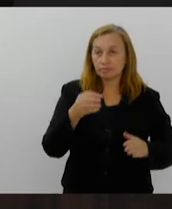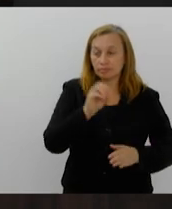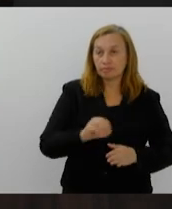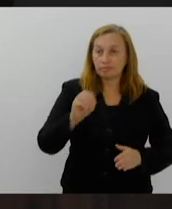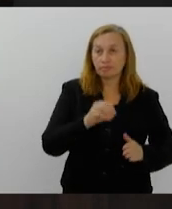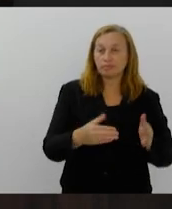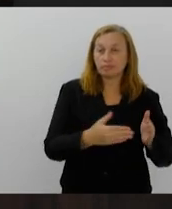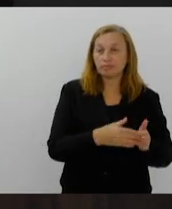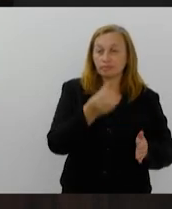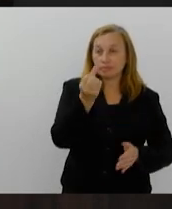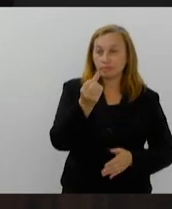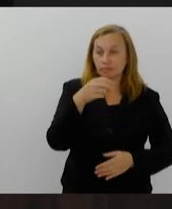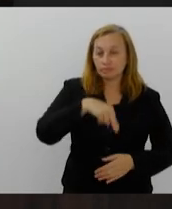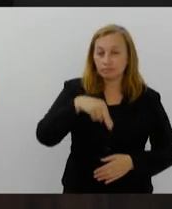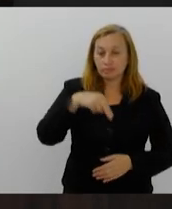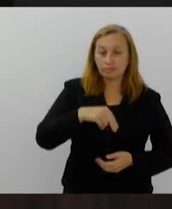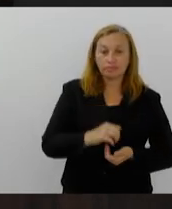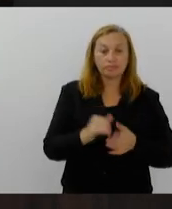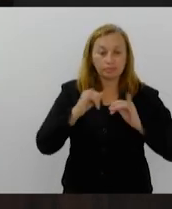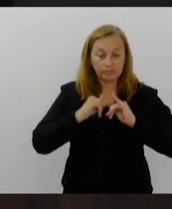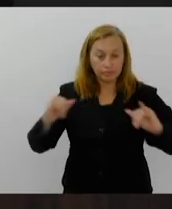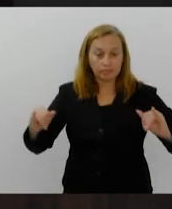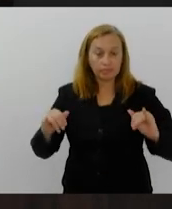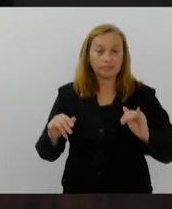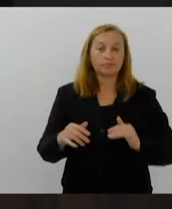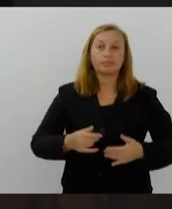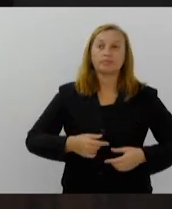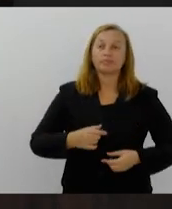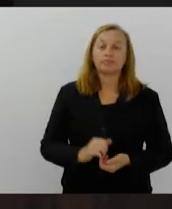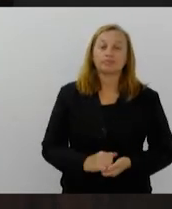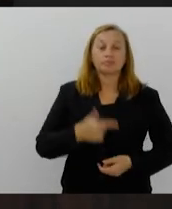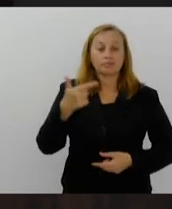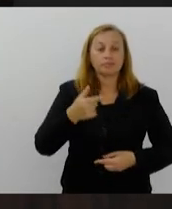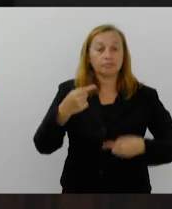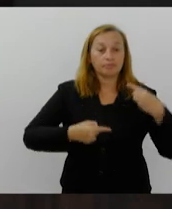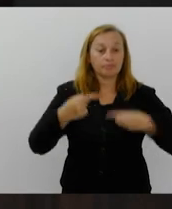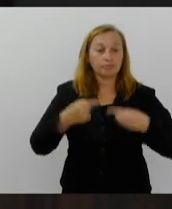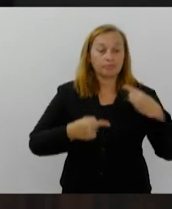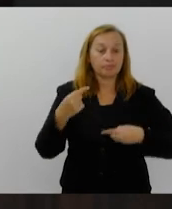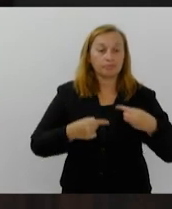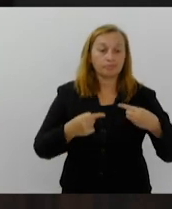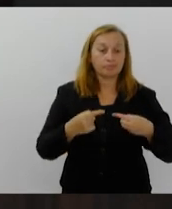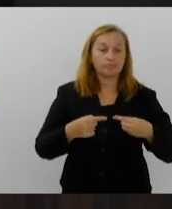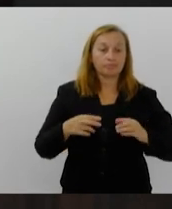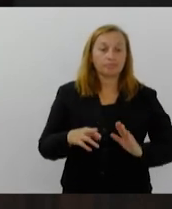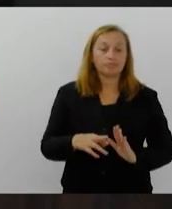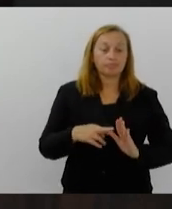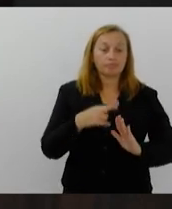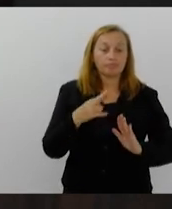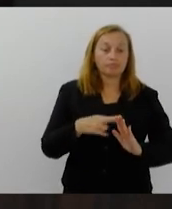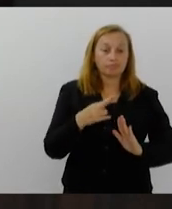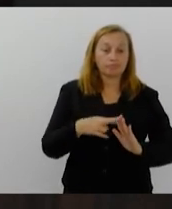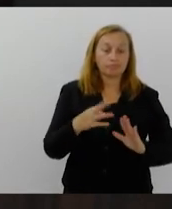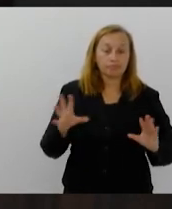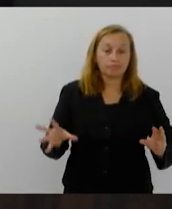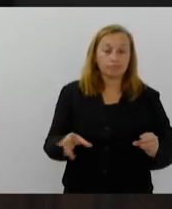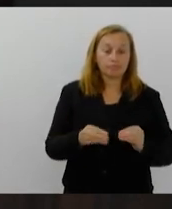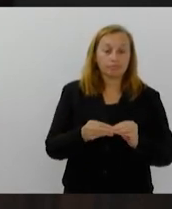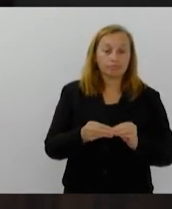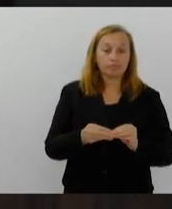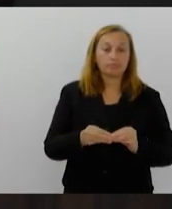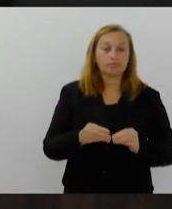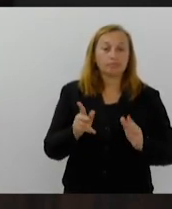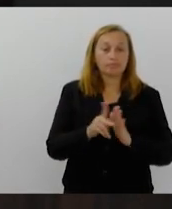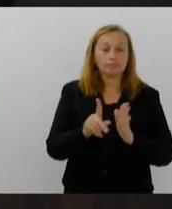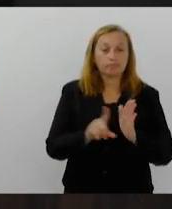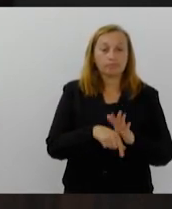de novembro. Anuncio, em tramitação ordinária, em segunda discussão, redação do vencido, assim emendado. Projeto de